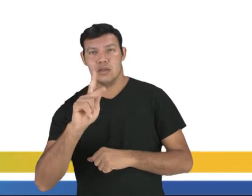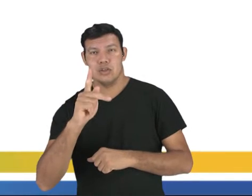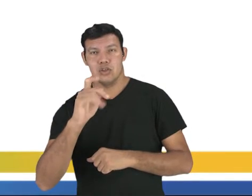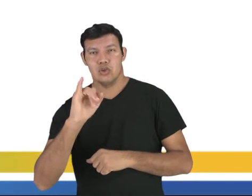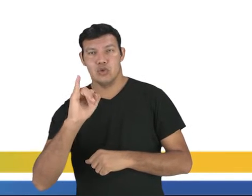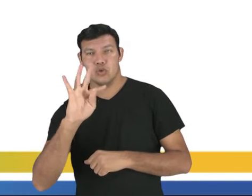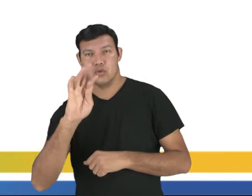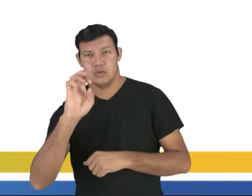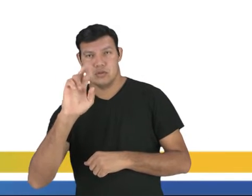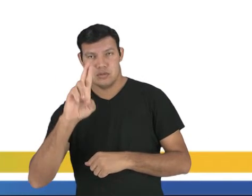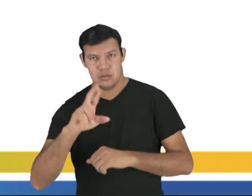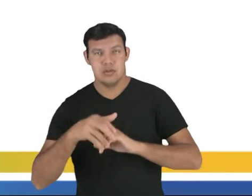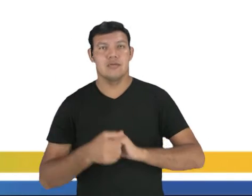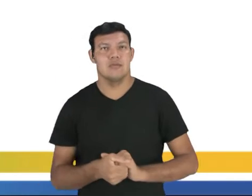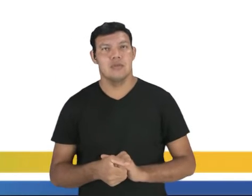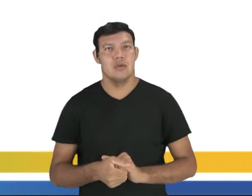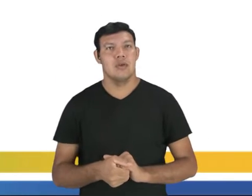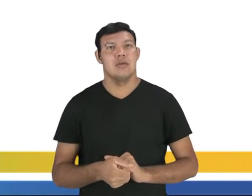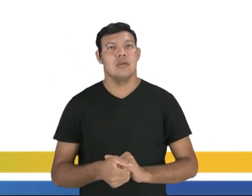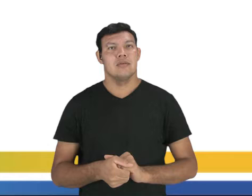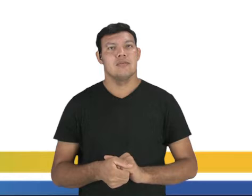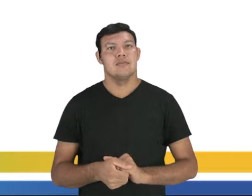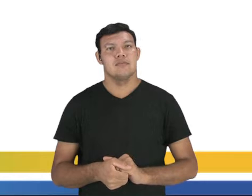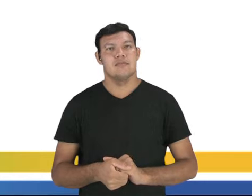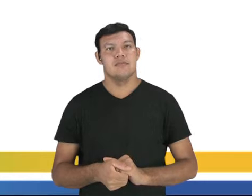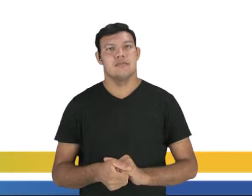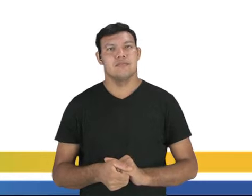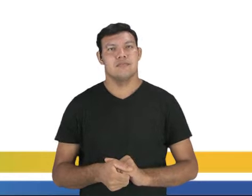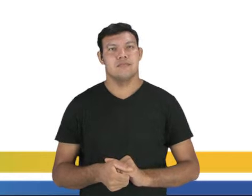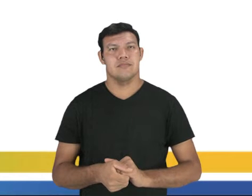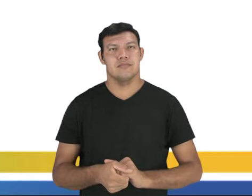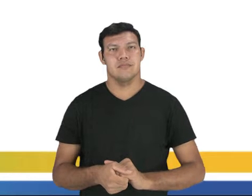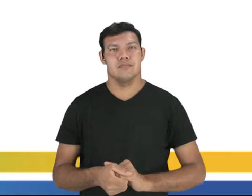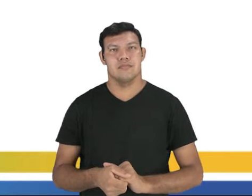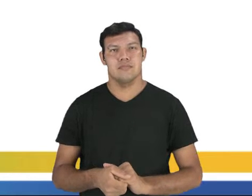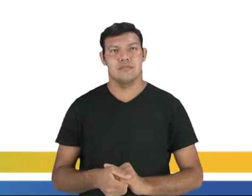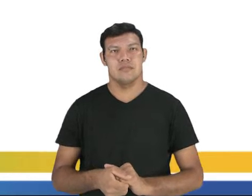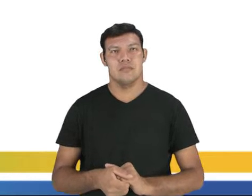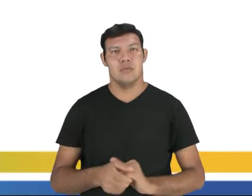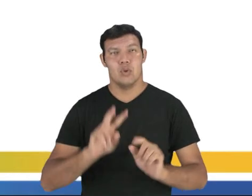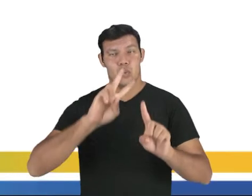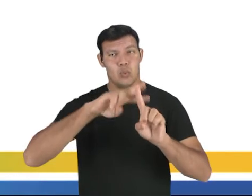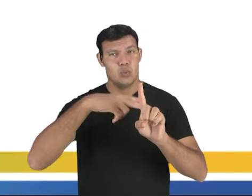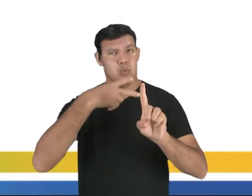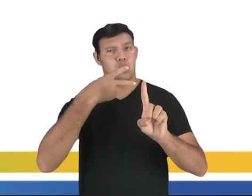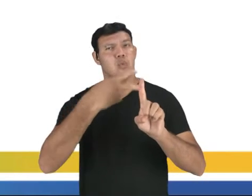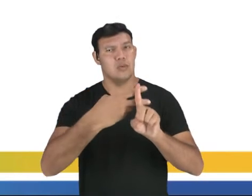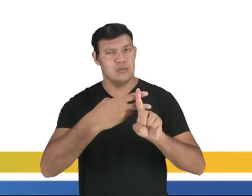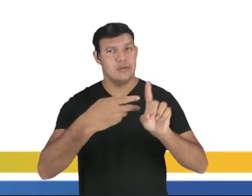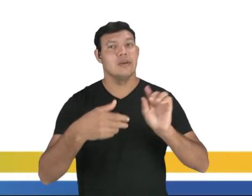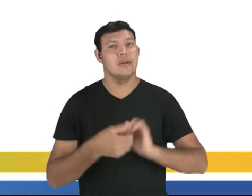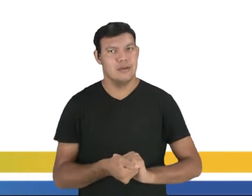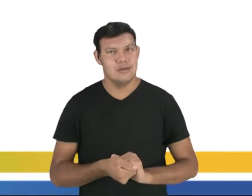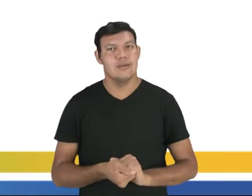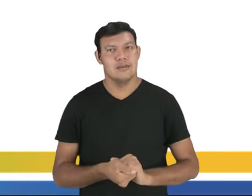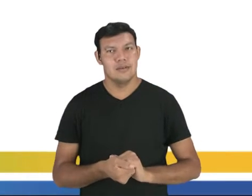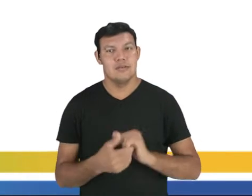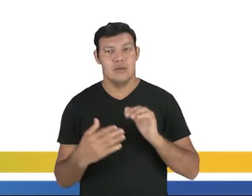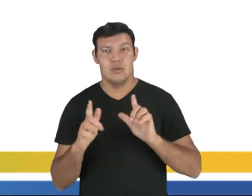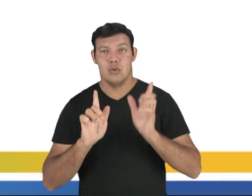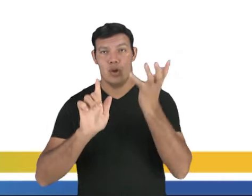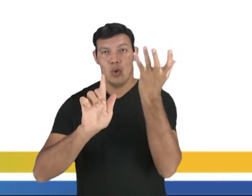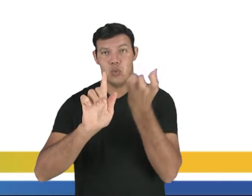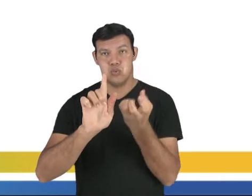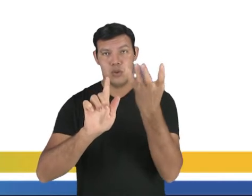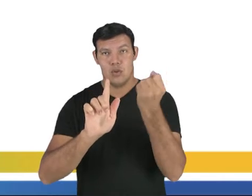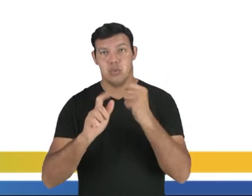que o dobro da gravidade da Terra, ó, na primeira velocidade eu já alcanço ali 90 km por hora, né? No primeiro